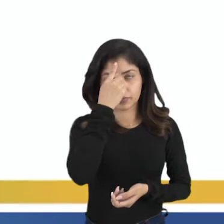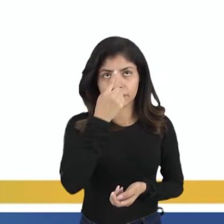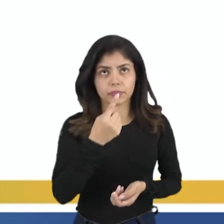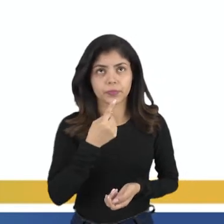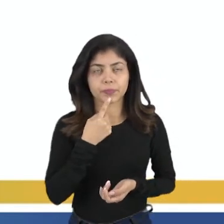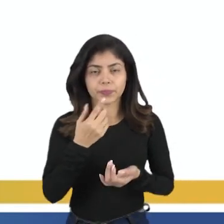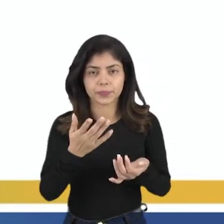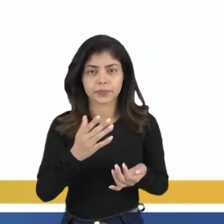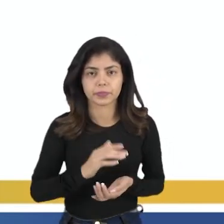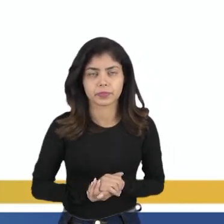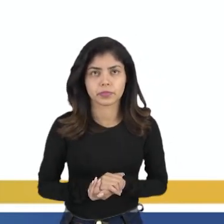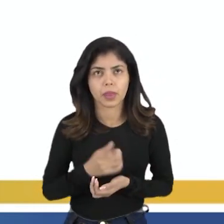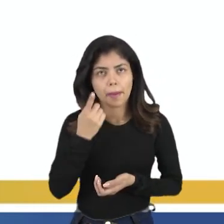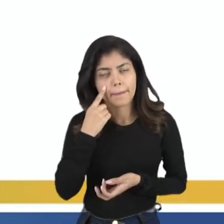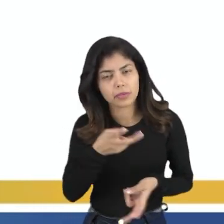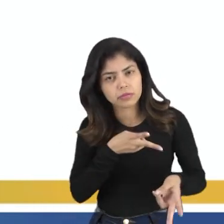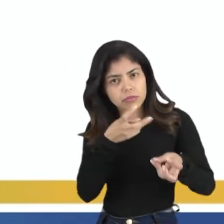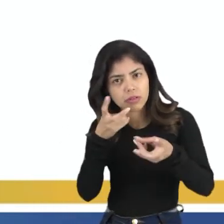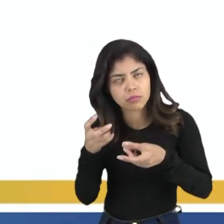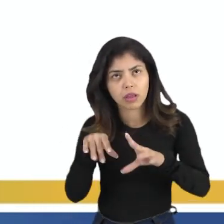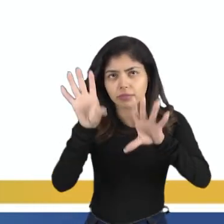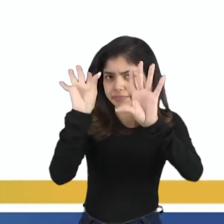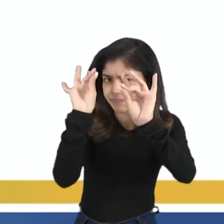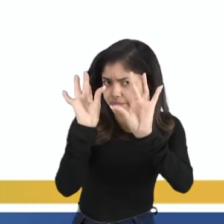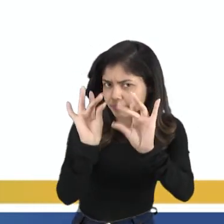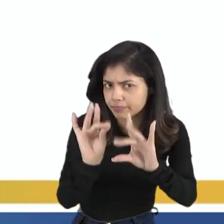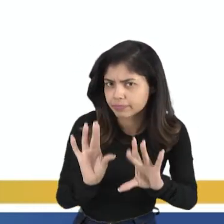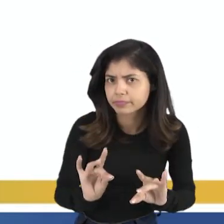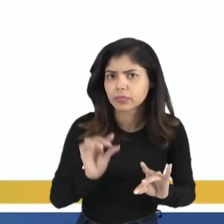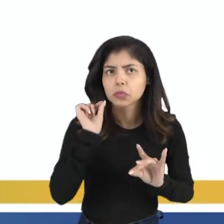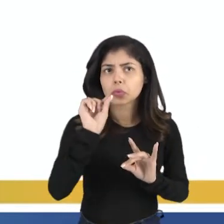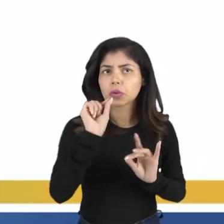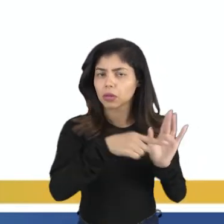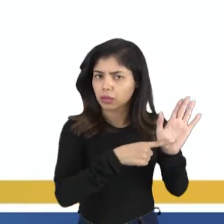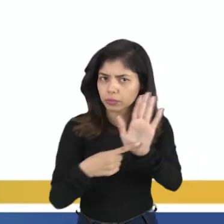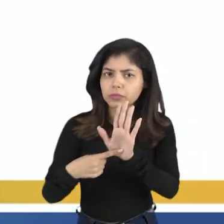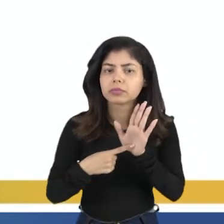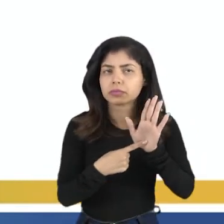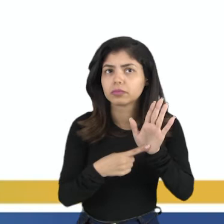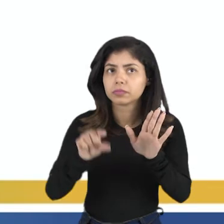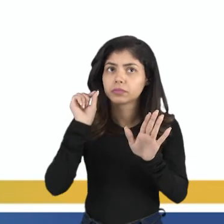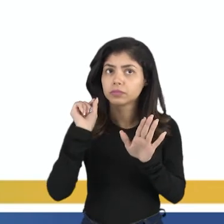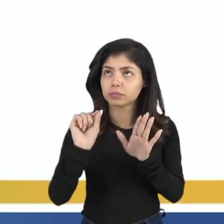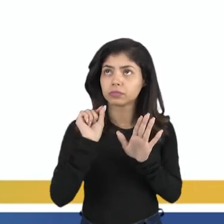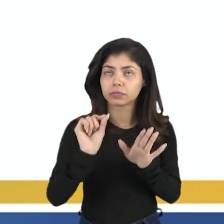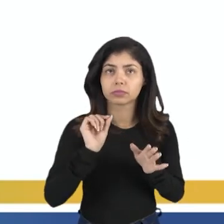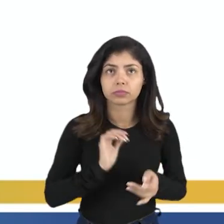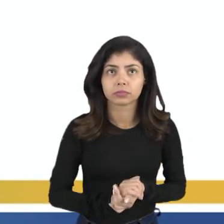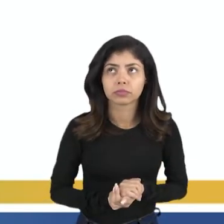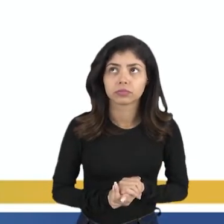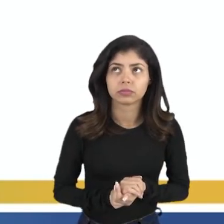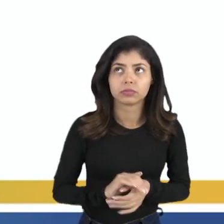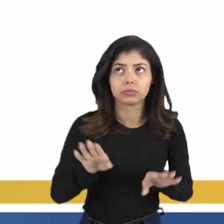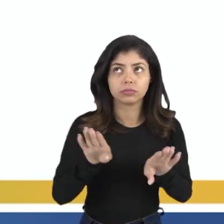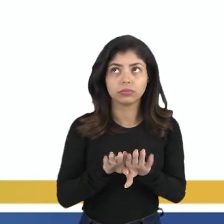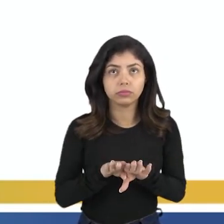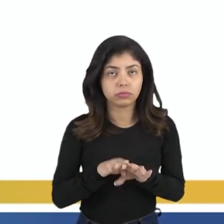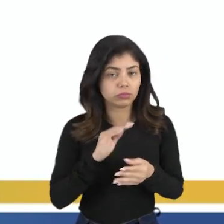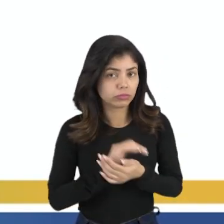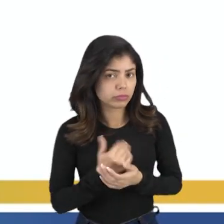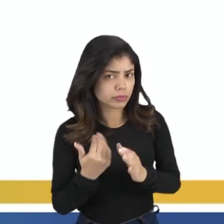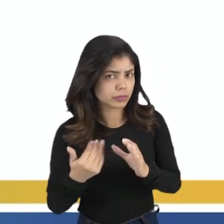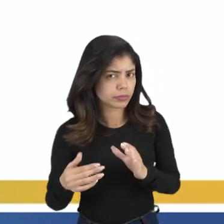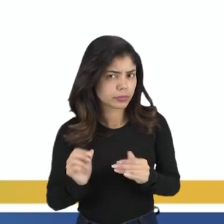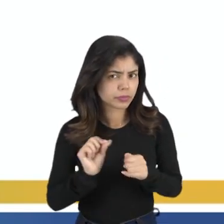imagem, observem com detalhes o que ela representa, que mensagem ela está